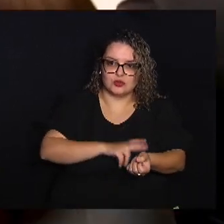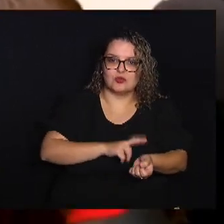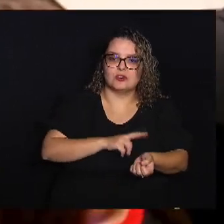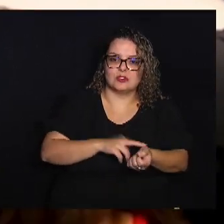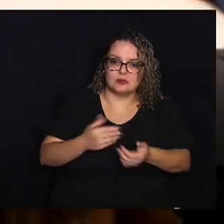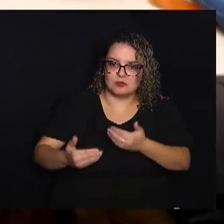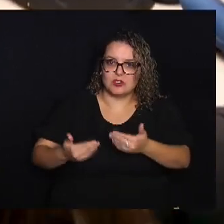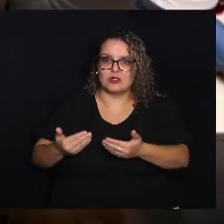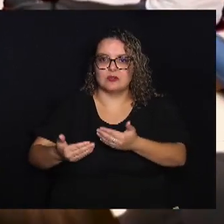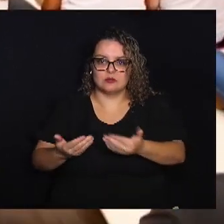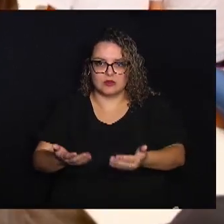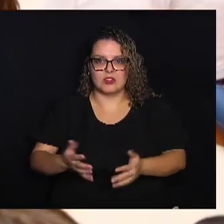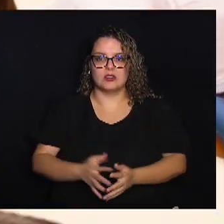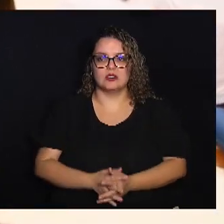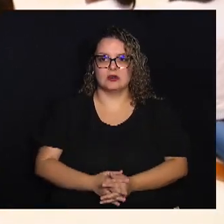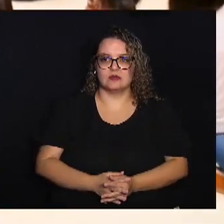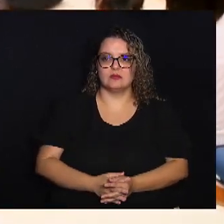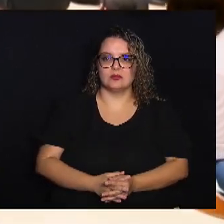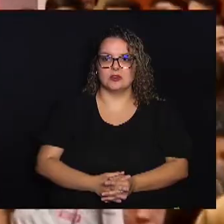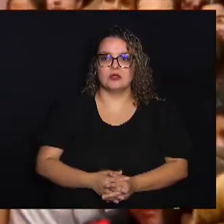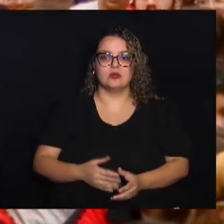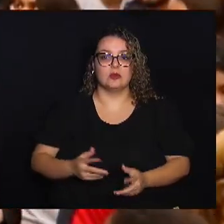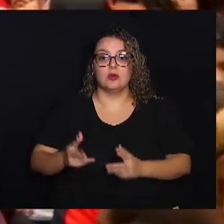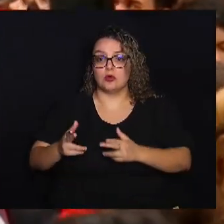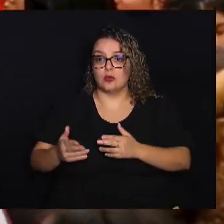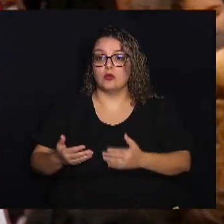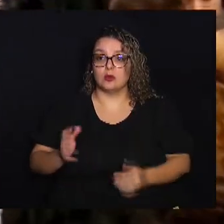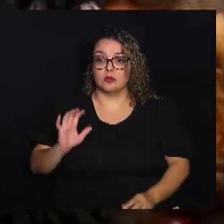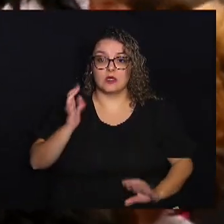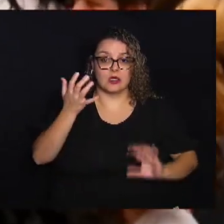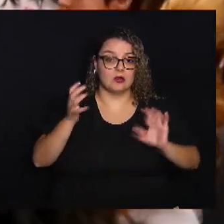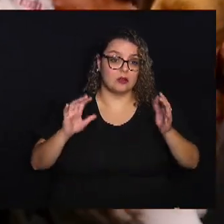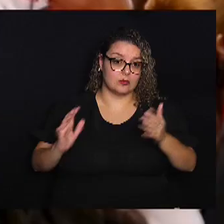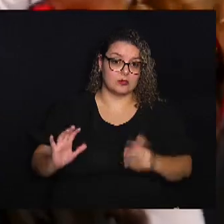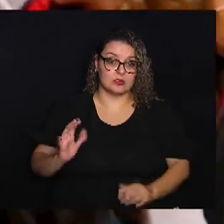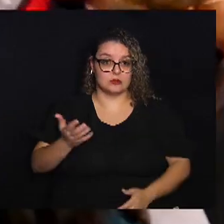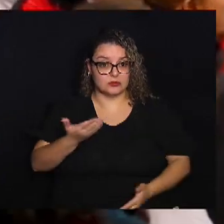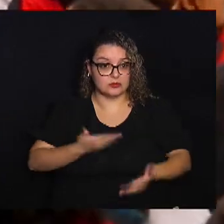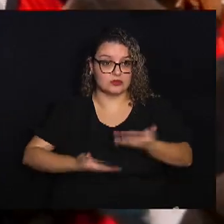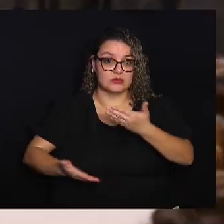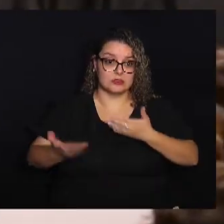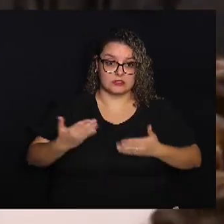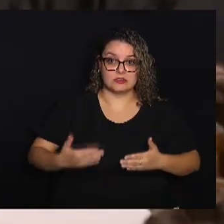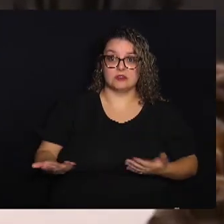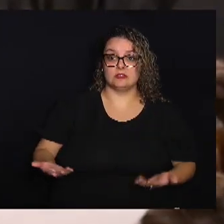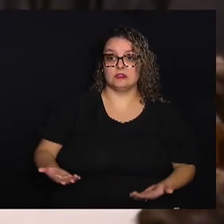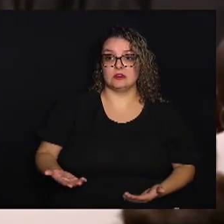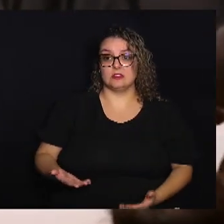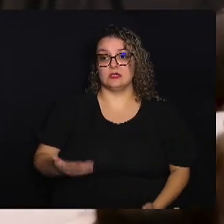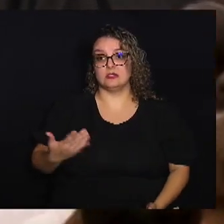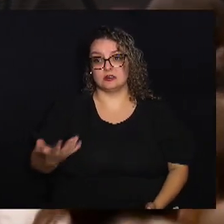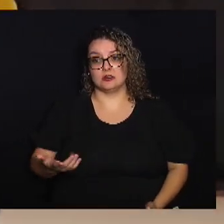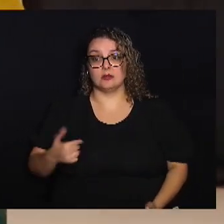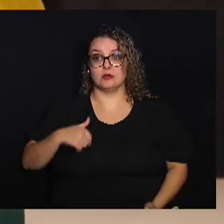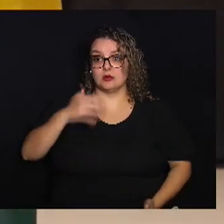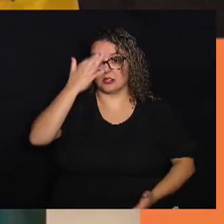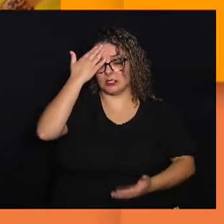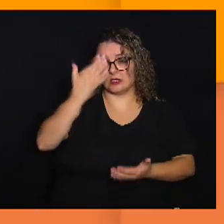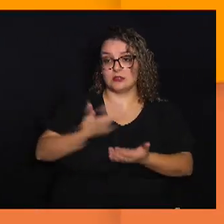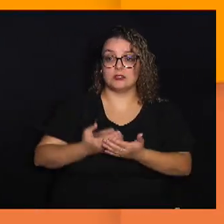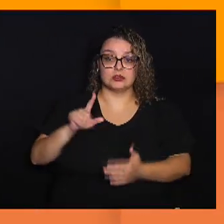e dançando a música conforme ela vai nos dando as notas, né? Então eu acredito que é isso,